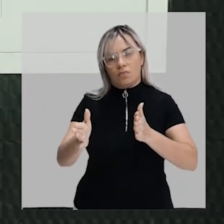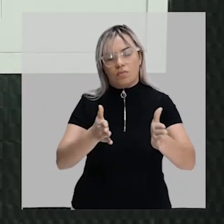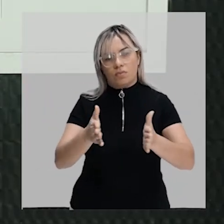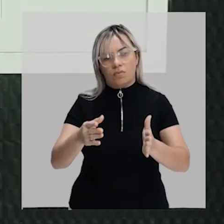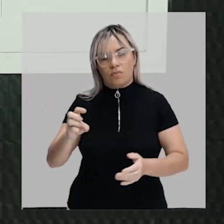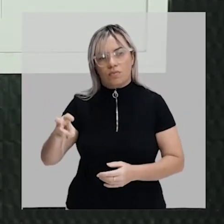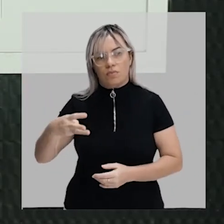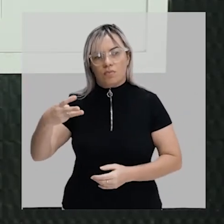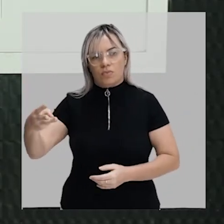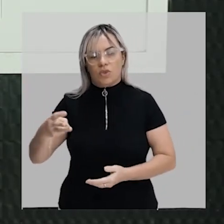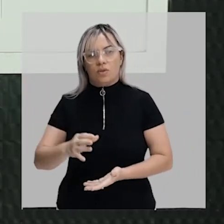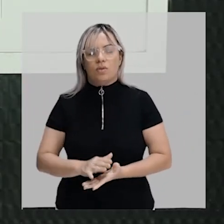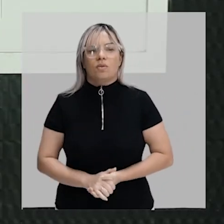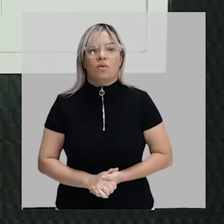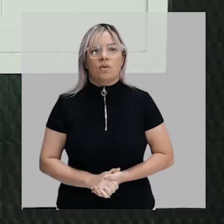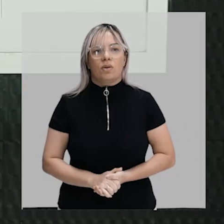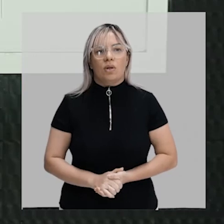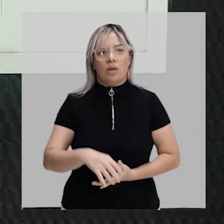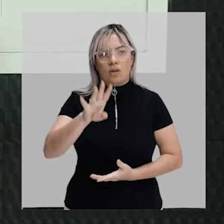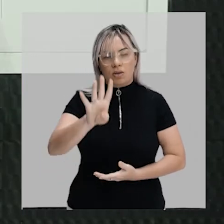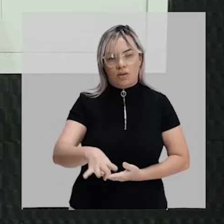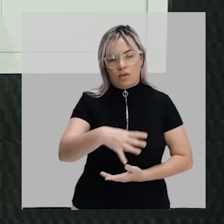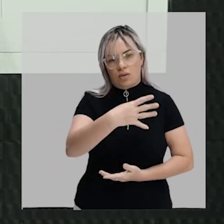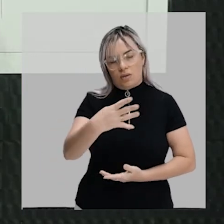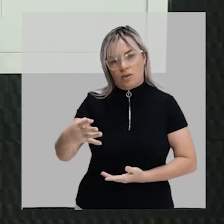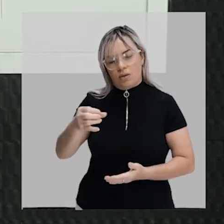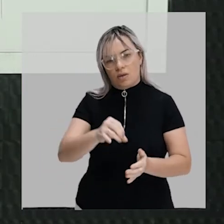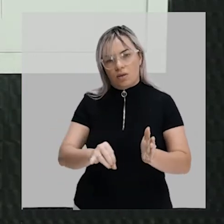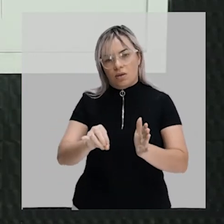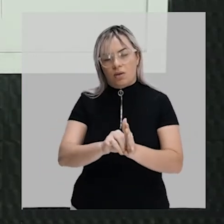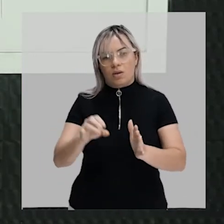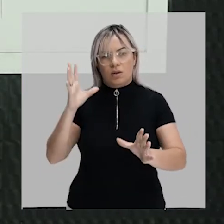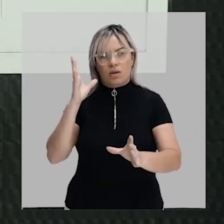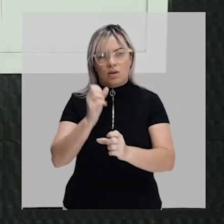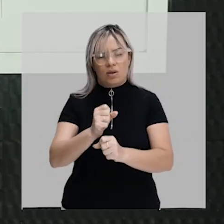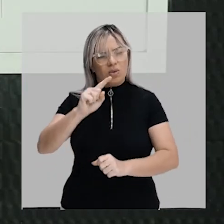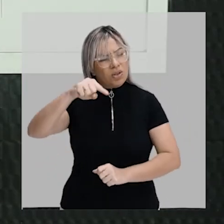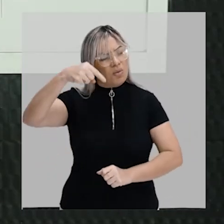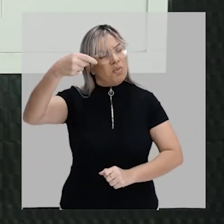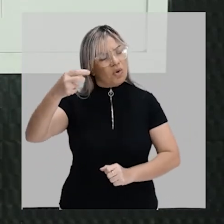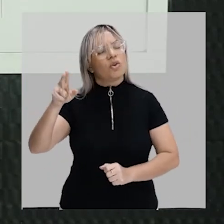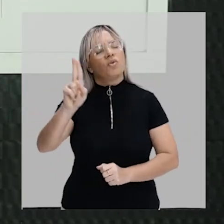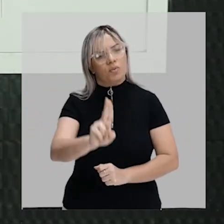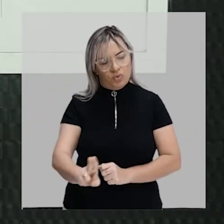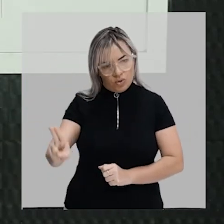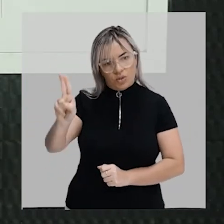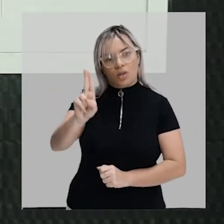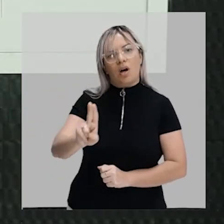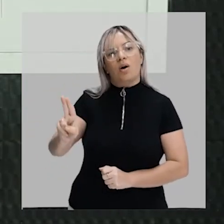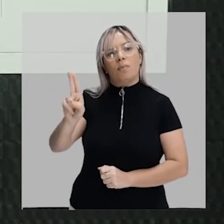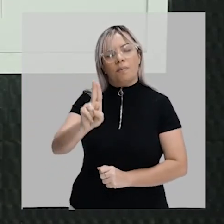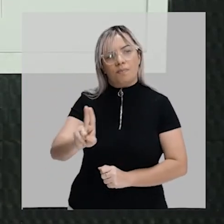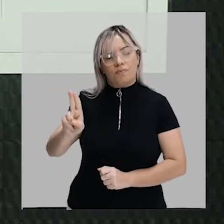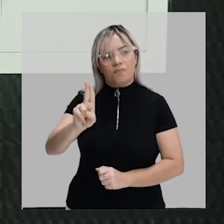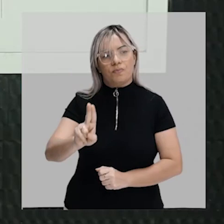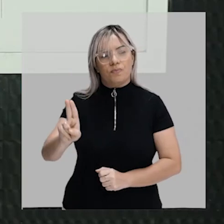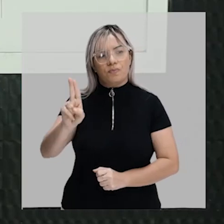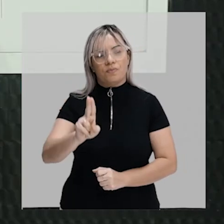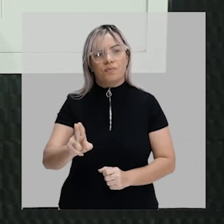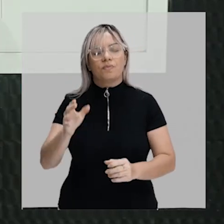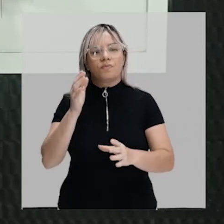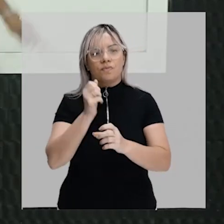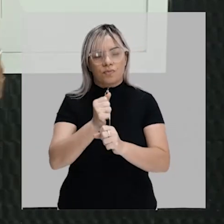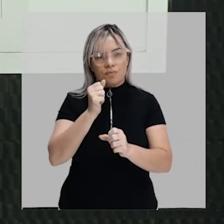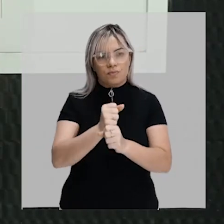3 a matriz identidade ela vai entrar alguns cálculos que a gente vai ver pela frente tá então a gente vai usar que